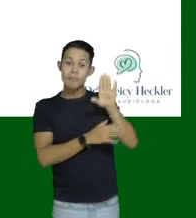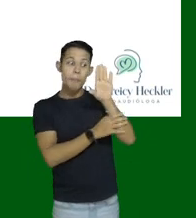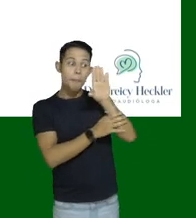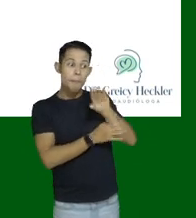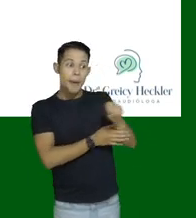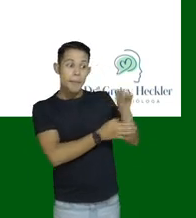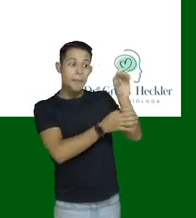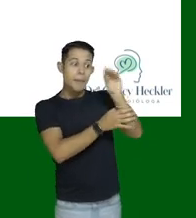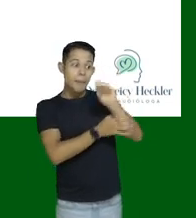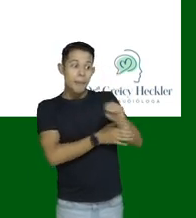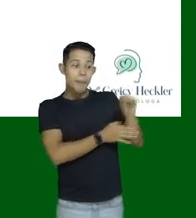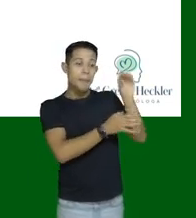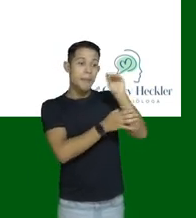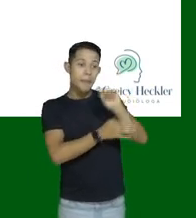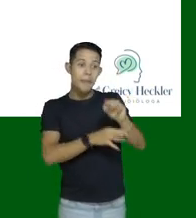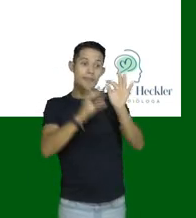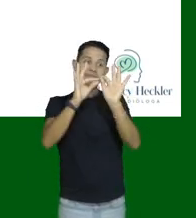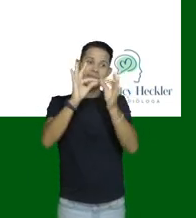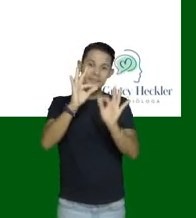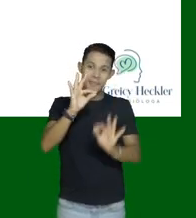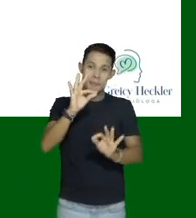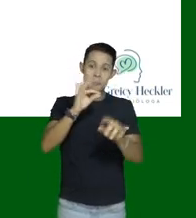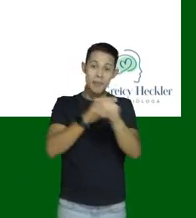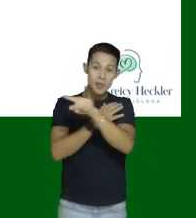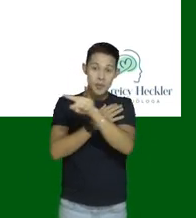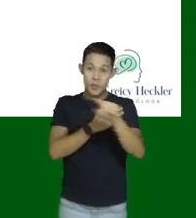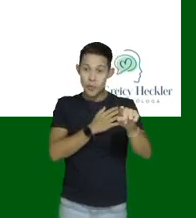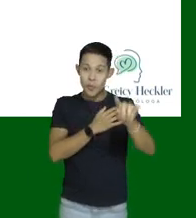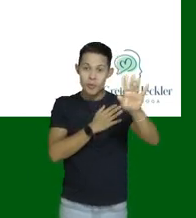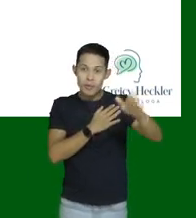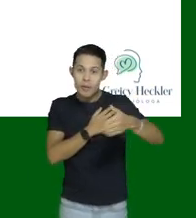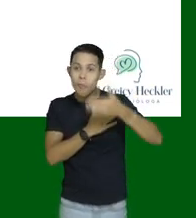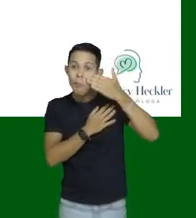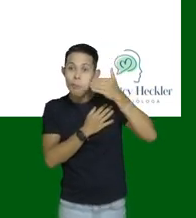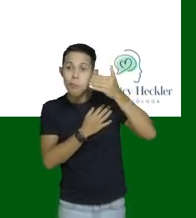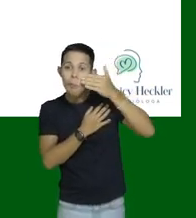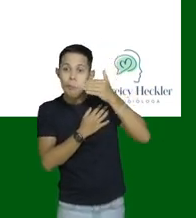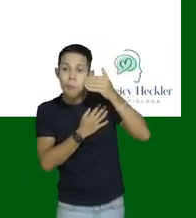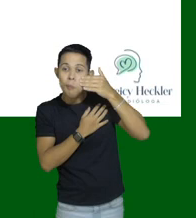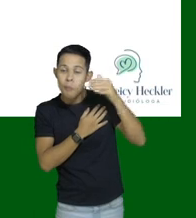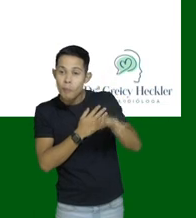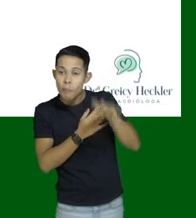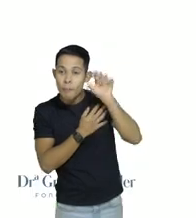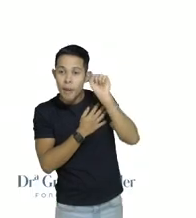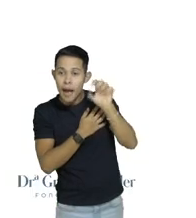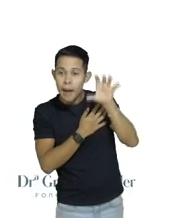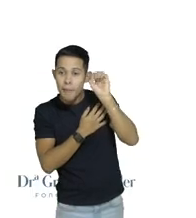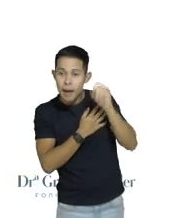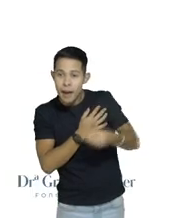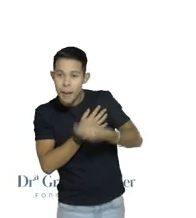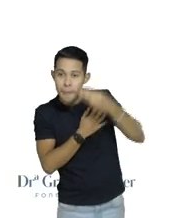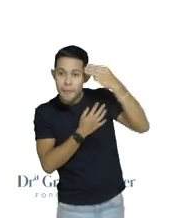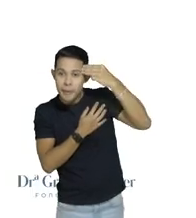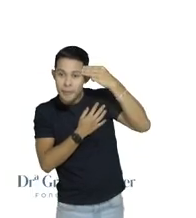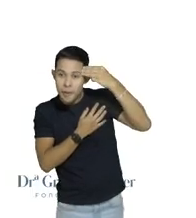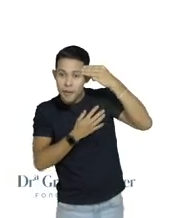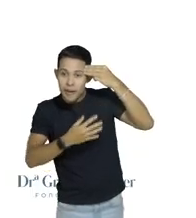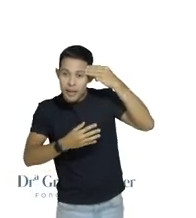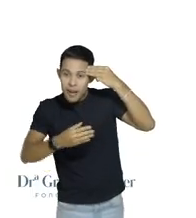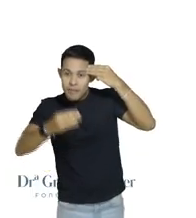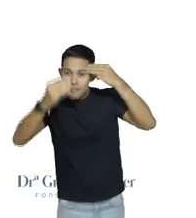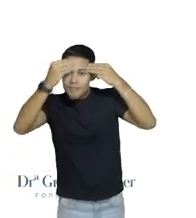microfone? E vocês estão guardando, acumulando, acumulando, acumulando na memória